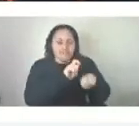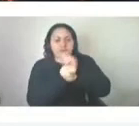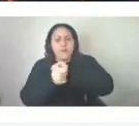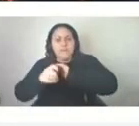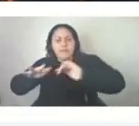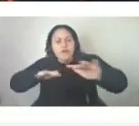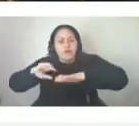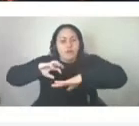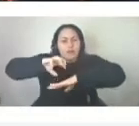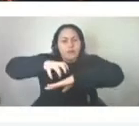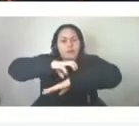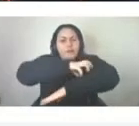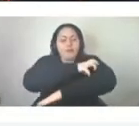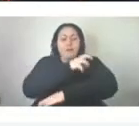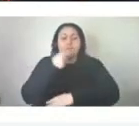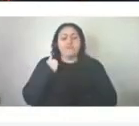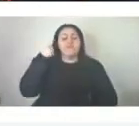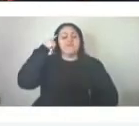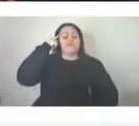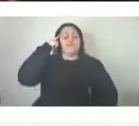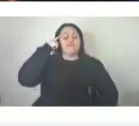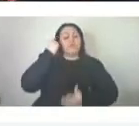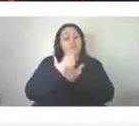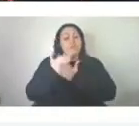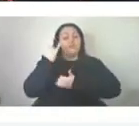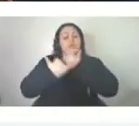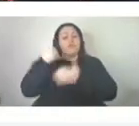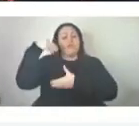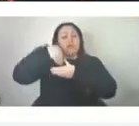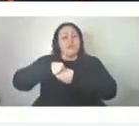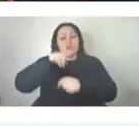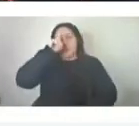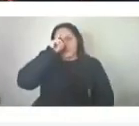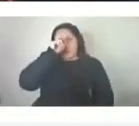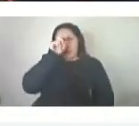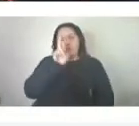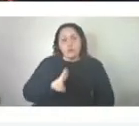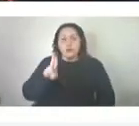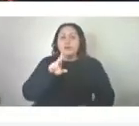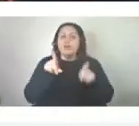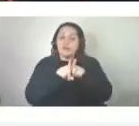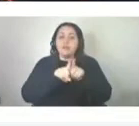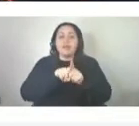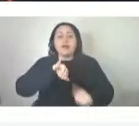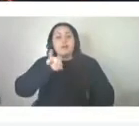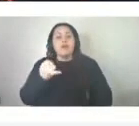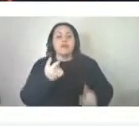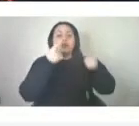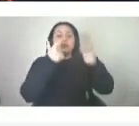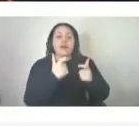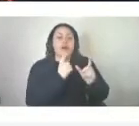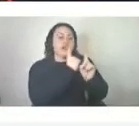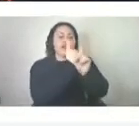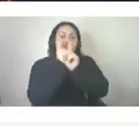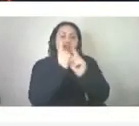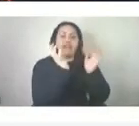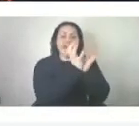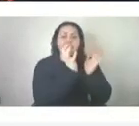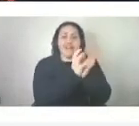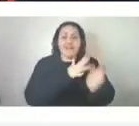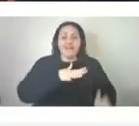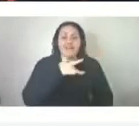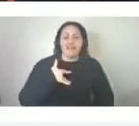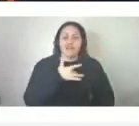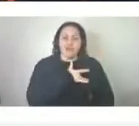isso no hospital, também nos locais de encontros com os meus colegas da área da saúde, não mais só com as crianças. Esse aí, por